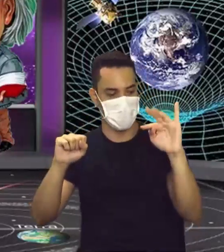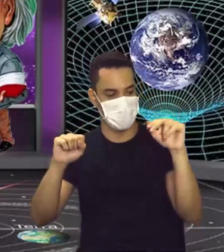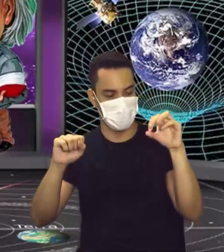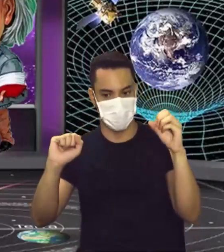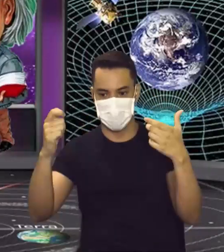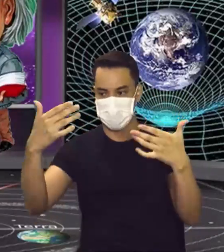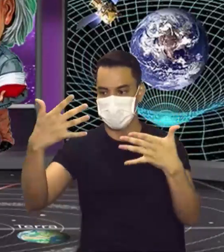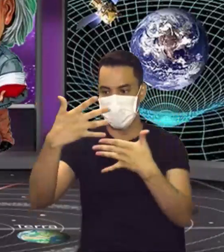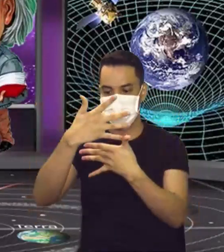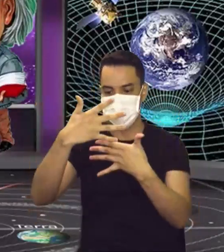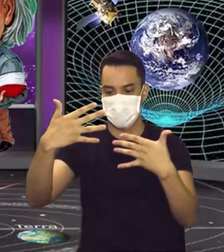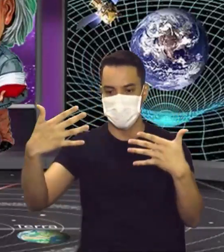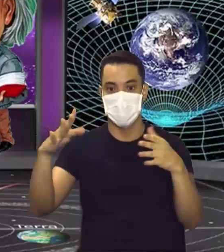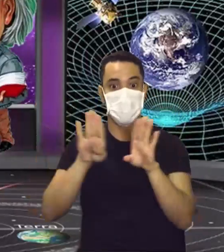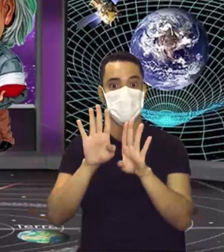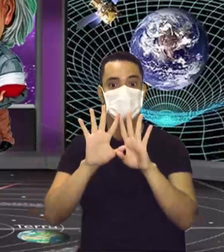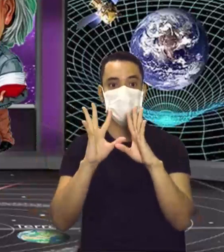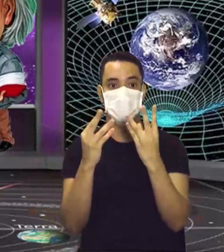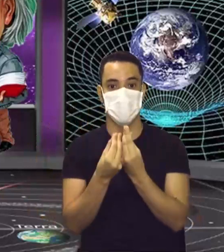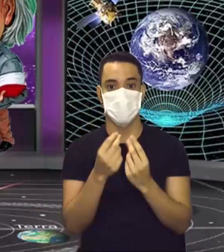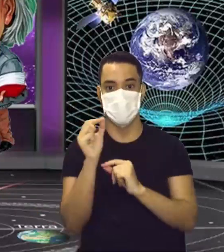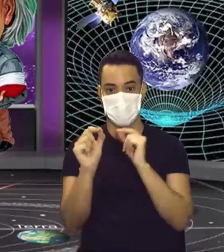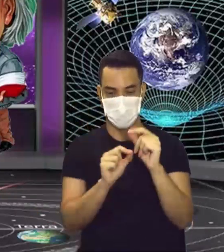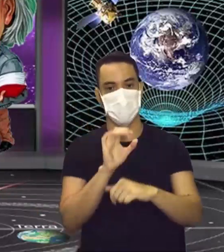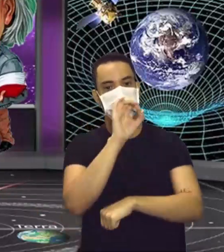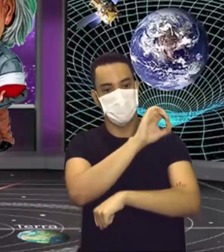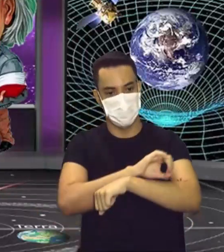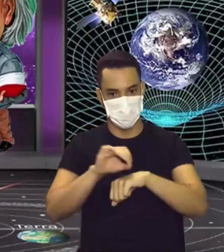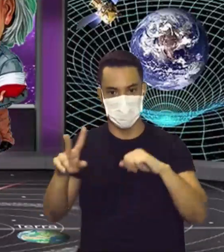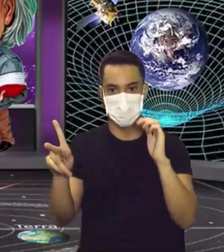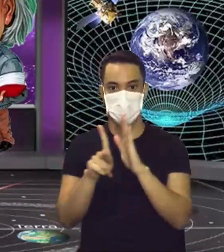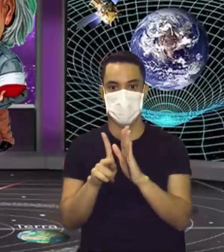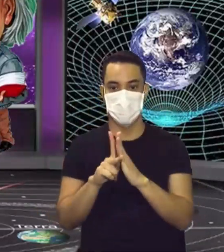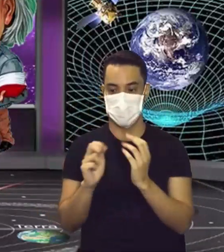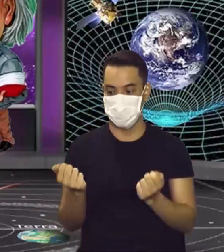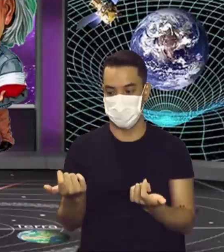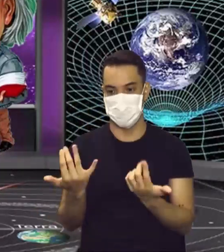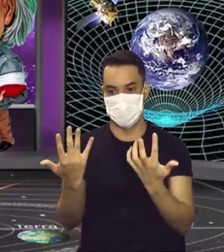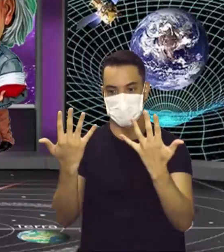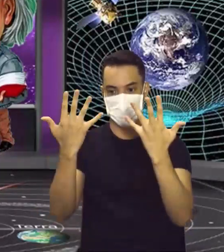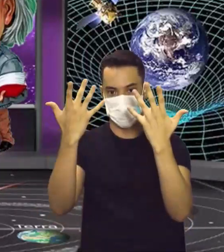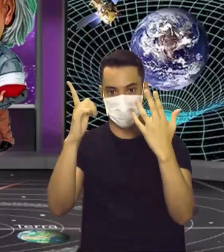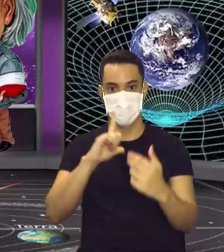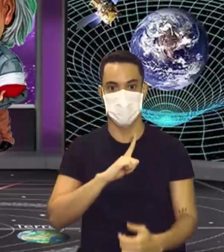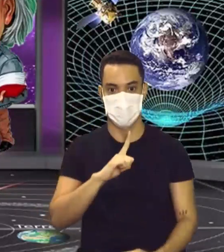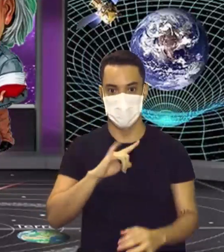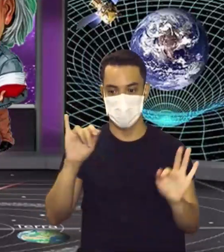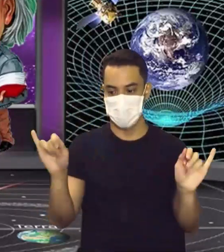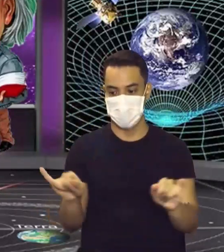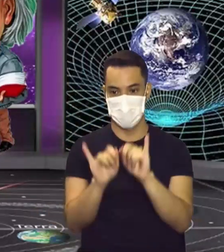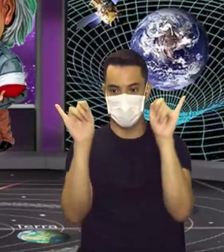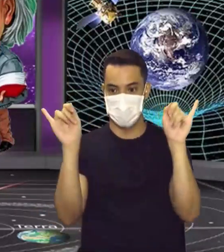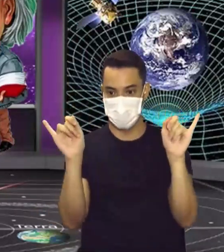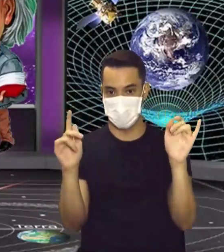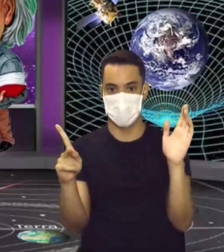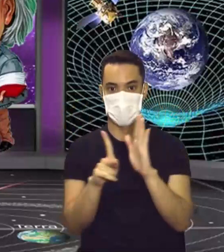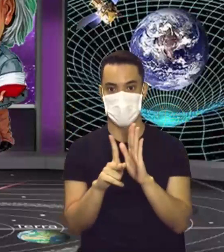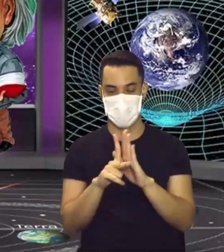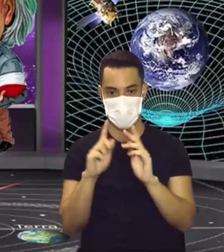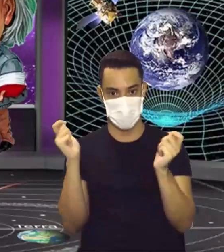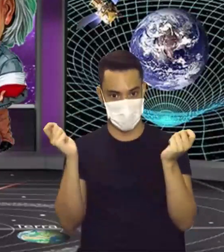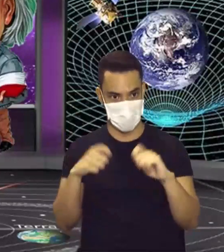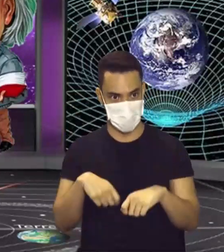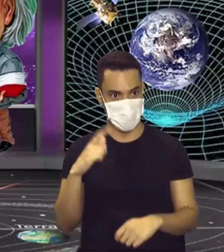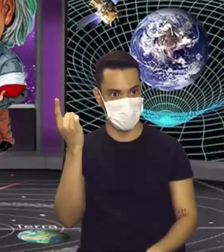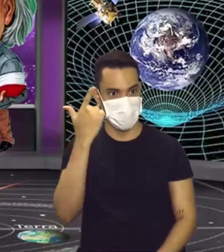lá substâncias que são condutoras gasosas, ok? Que nós temos aí o choque das moléculas para produzir essa